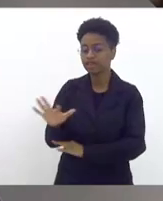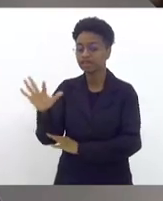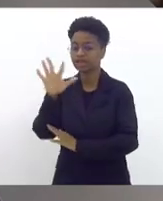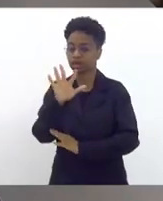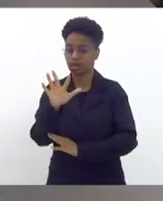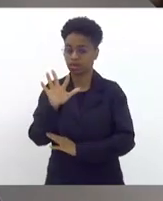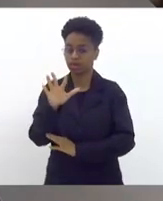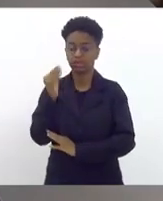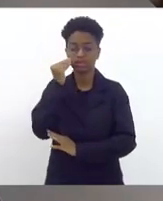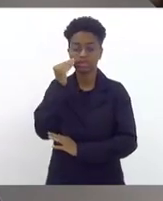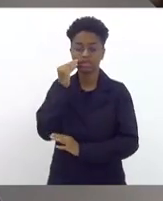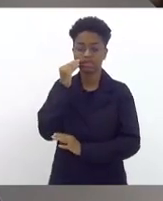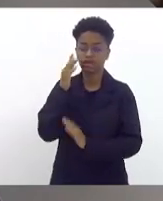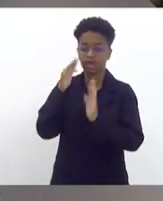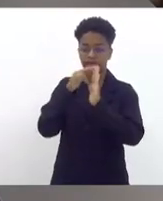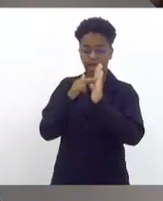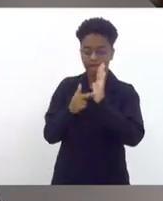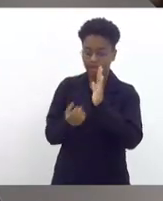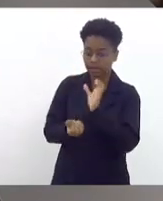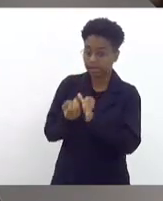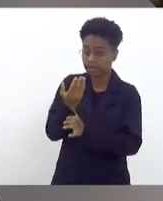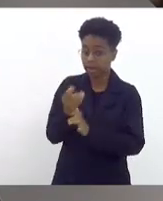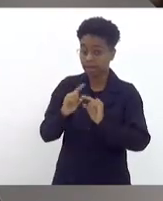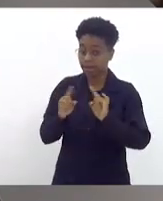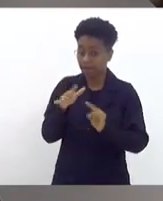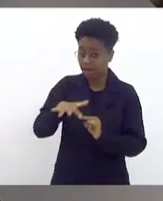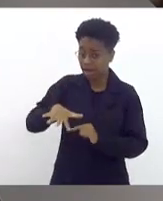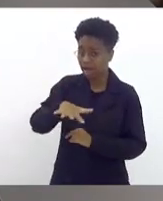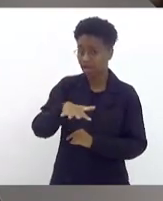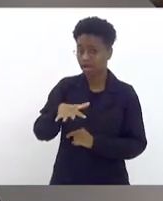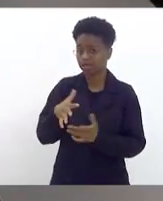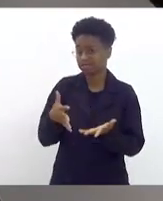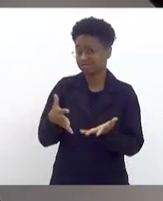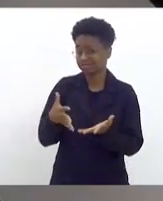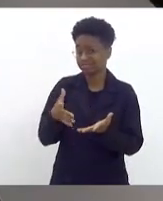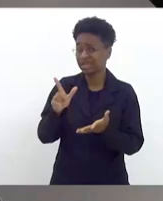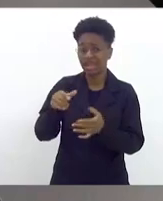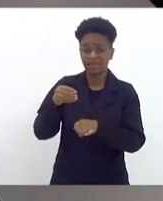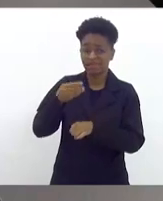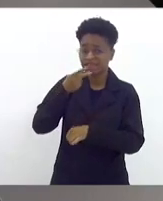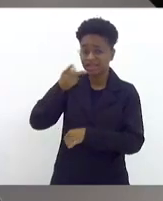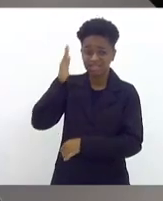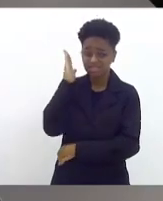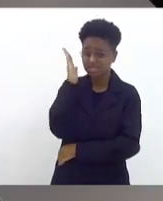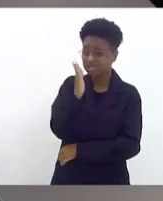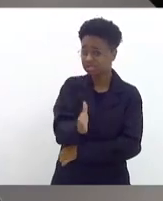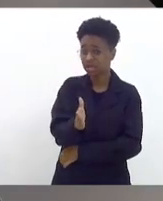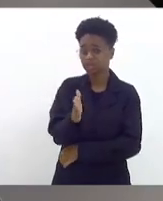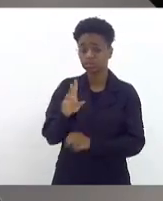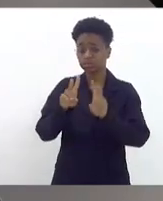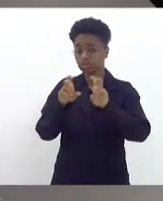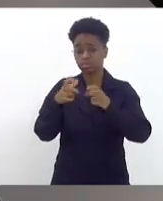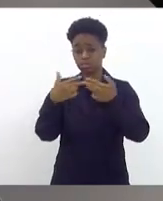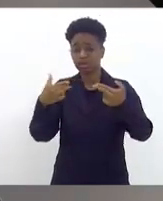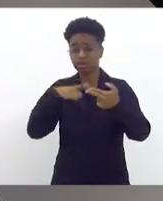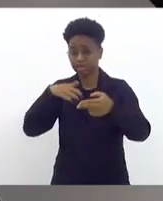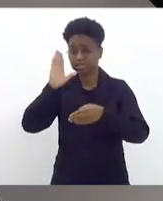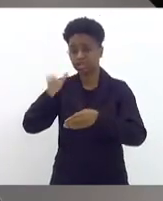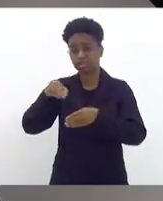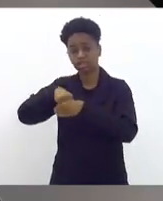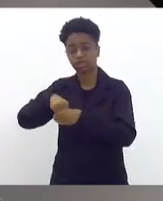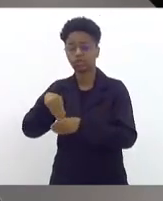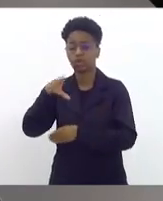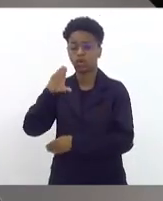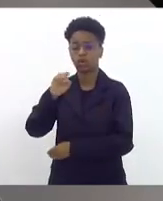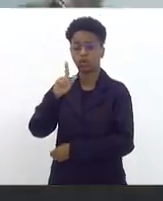salvo melhor juízo regular a matéria nesse caso específico a menção é direta a um dispositivo do Código Penal então eu considero